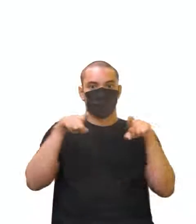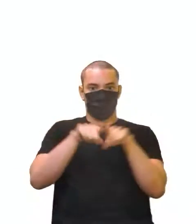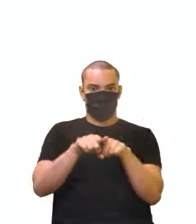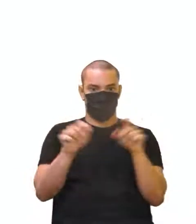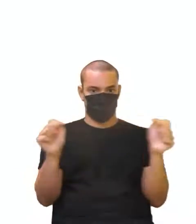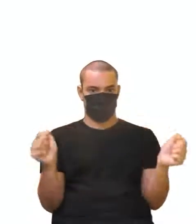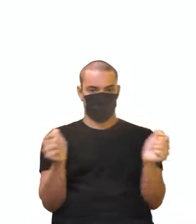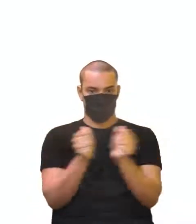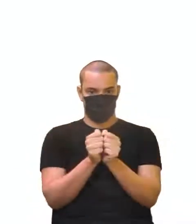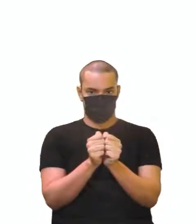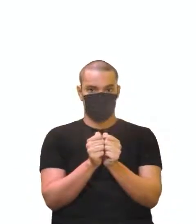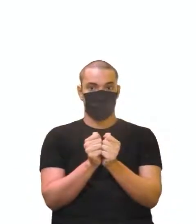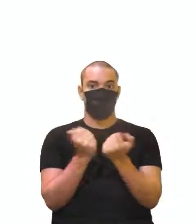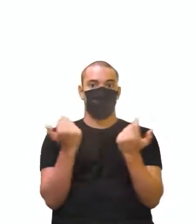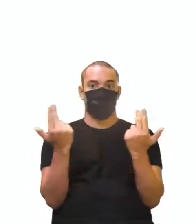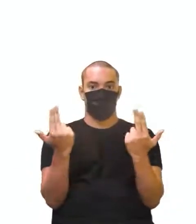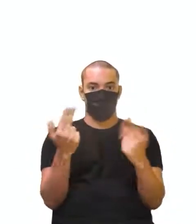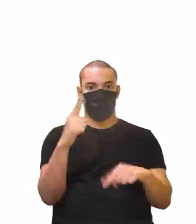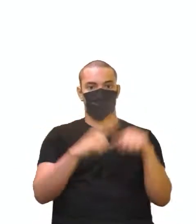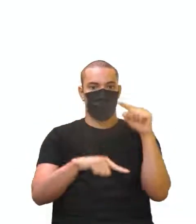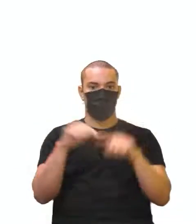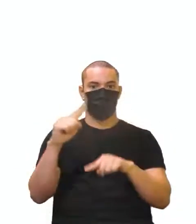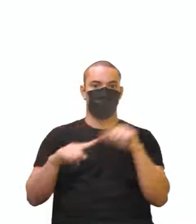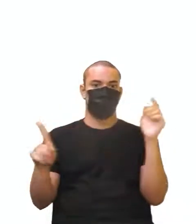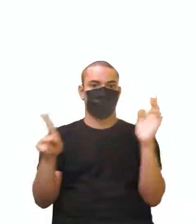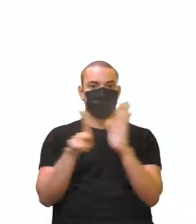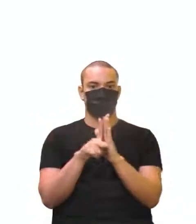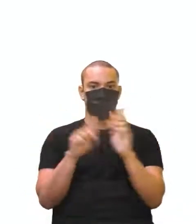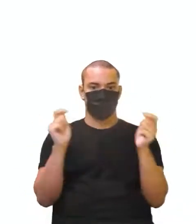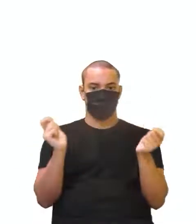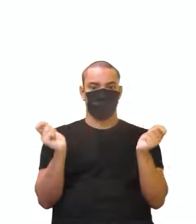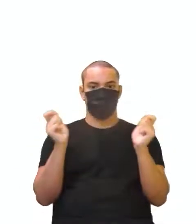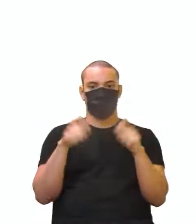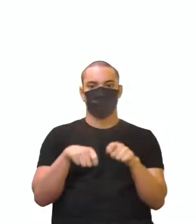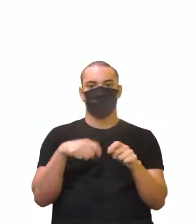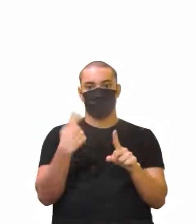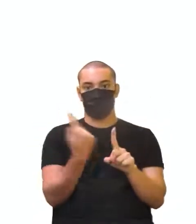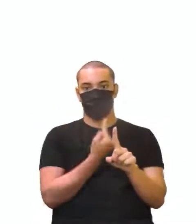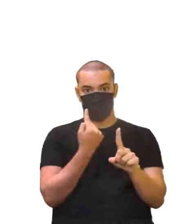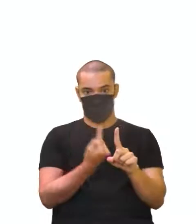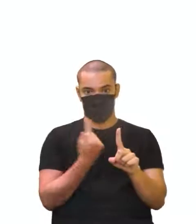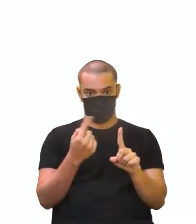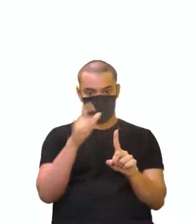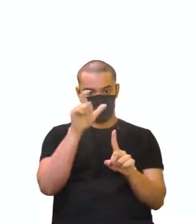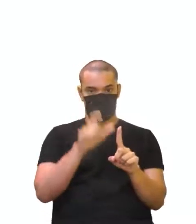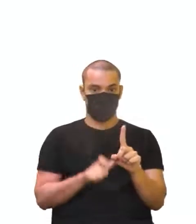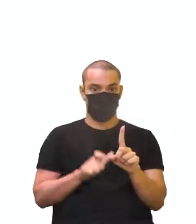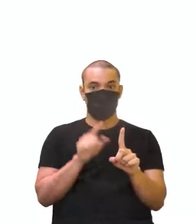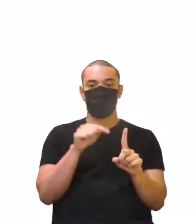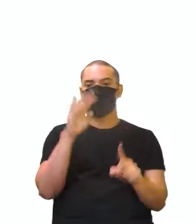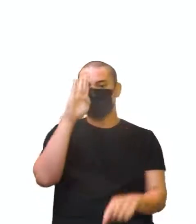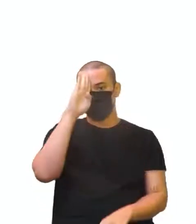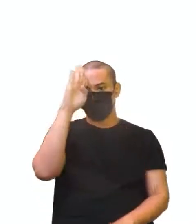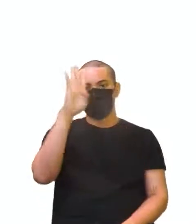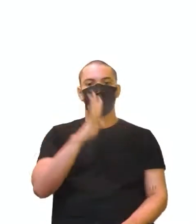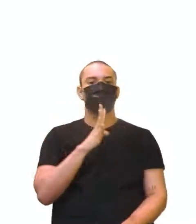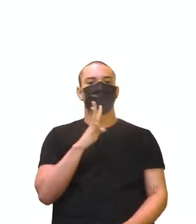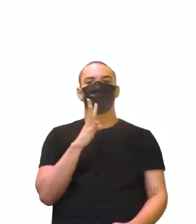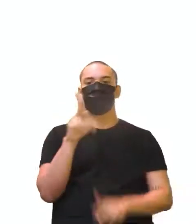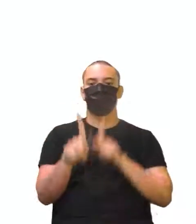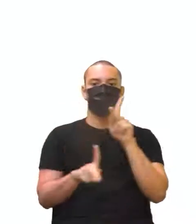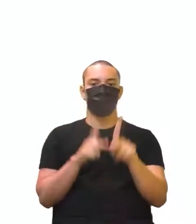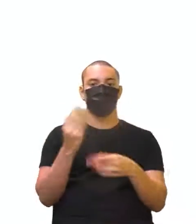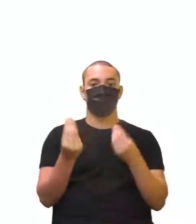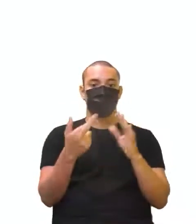simultaneamente é igual ao produto das probabilidades isoladas. Esse princípio é conhecido